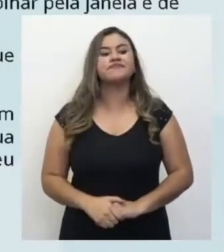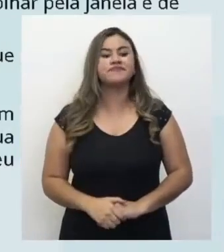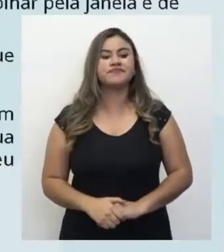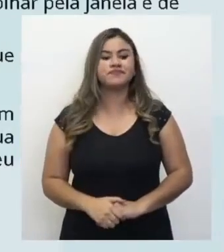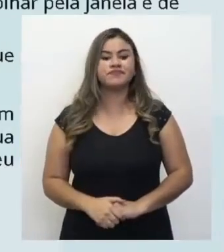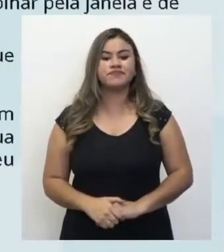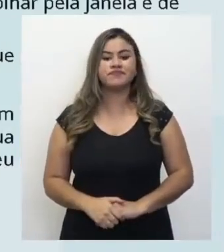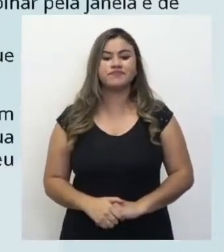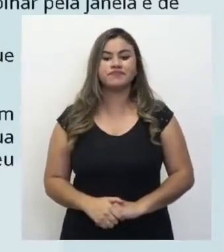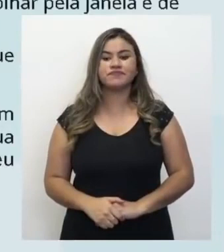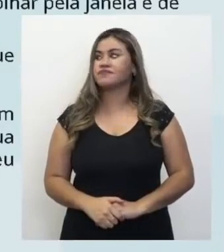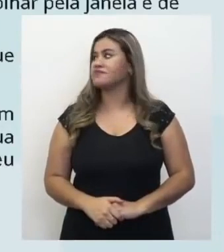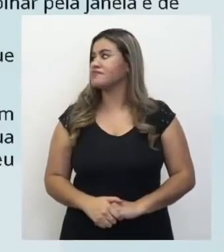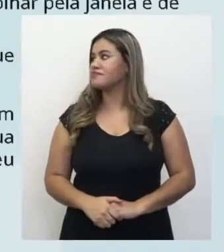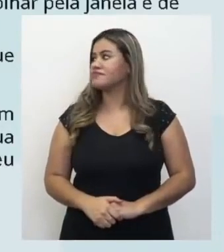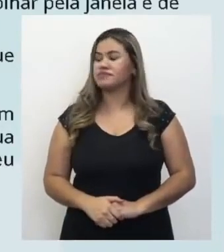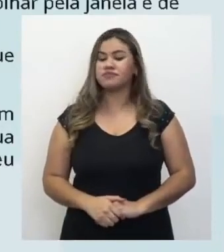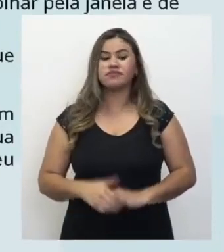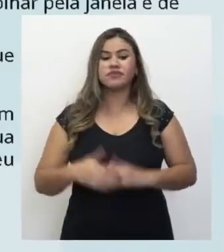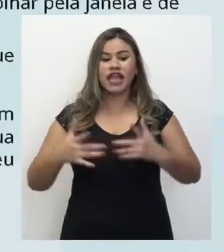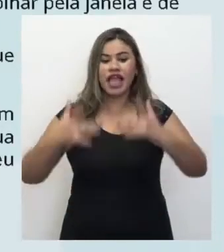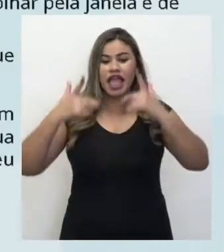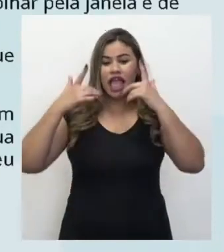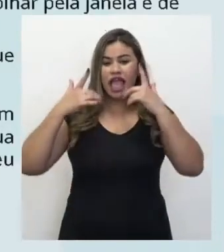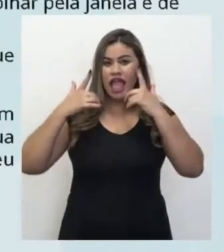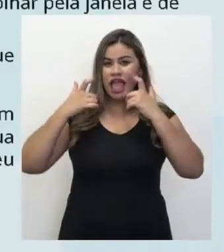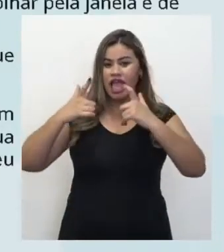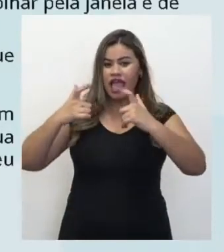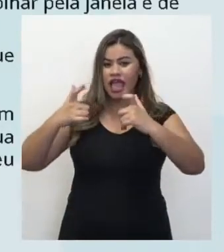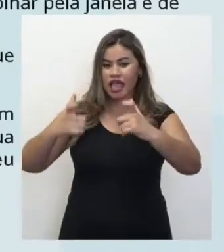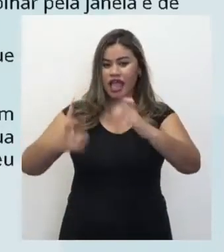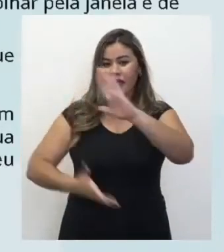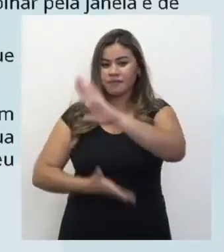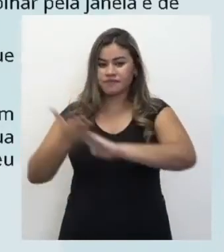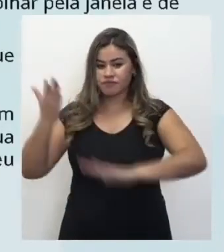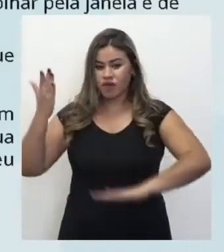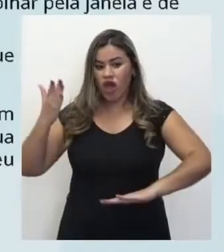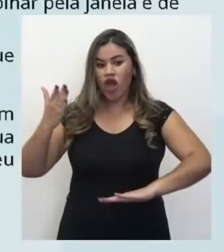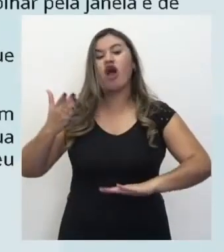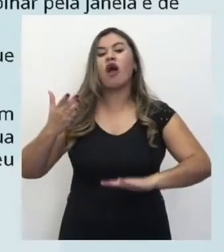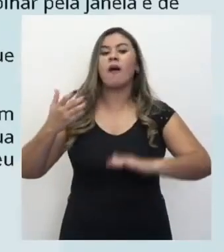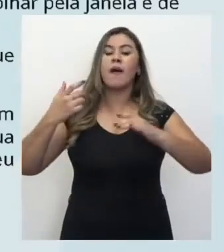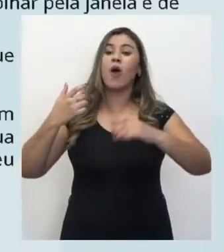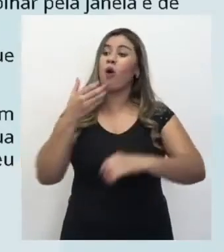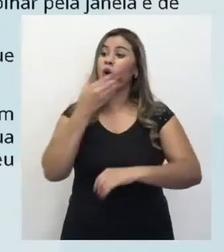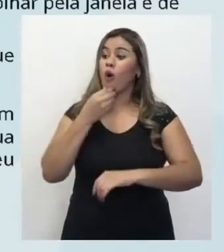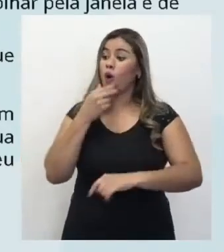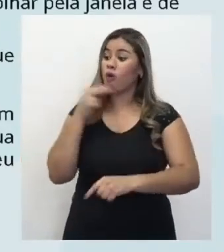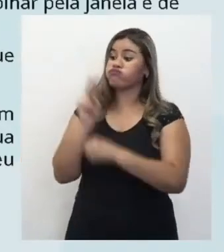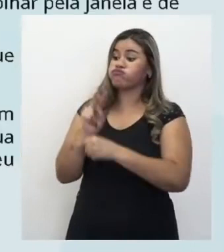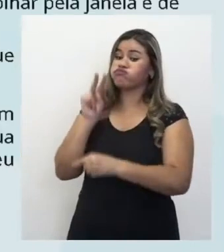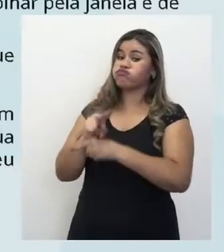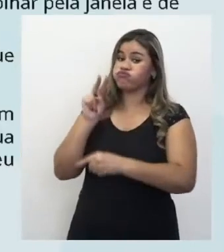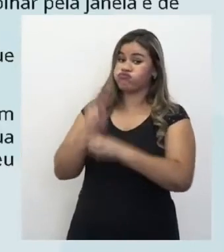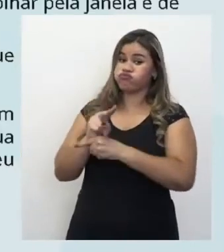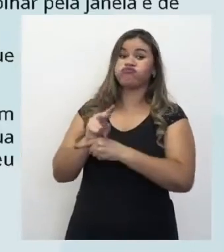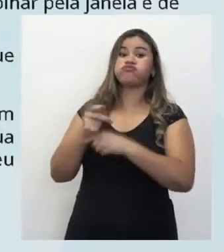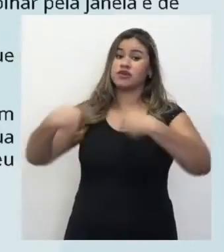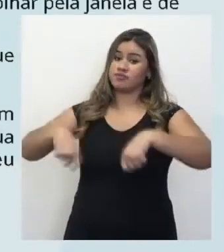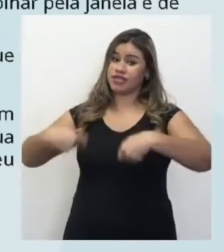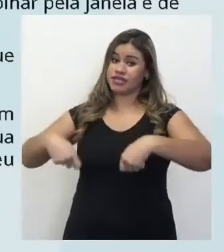que partirá para a guerra e ordena que ele vigie Inês, ou seja, vai deixar Inês sozinha sendo vigiada, presa no